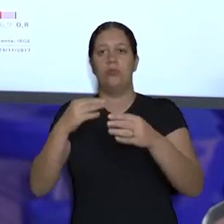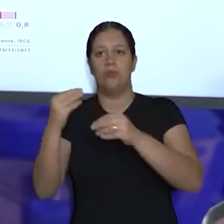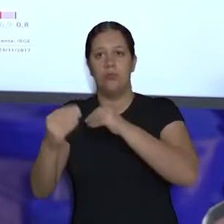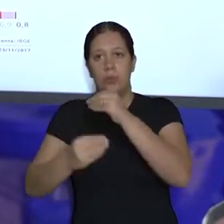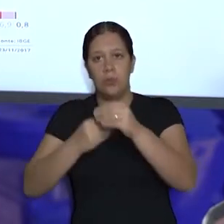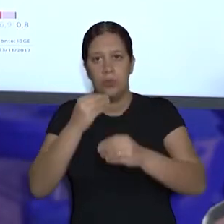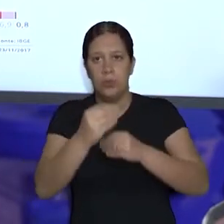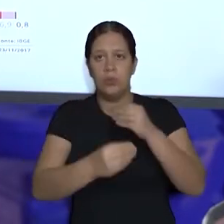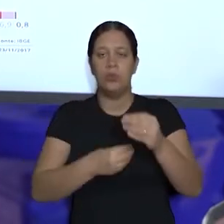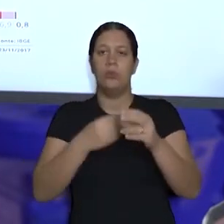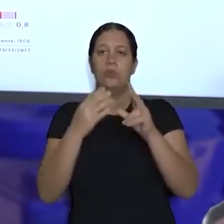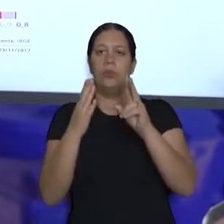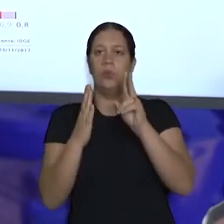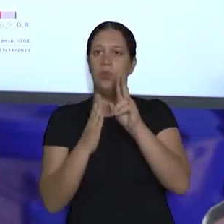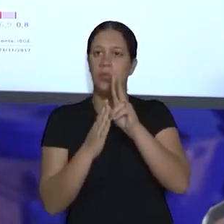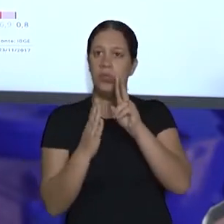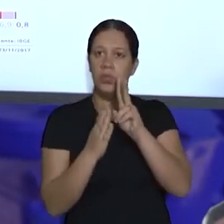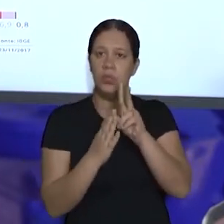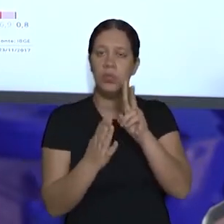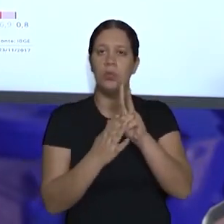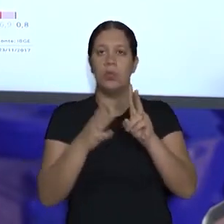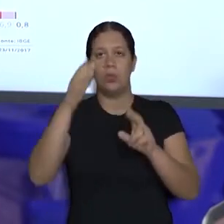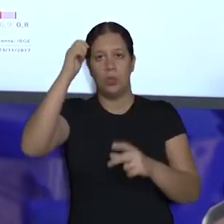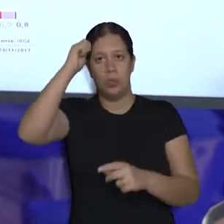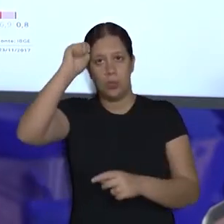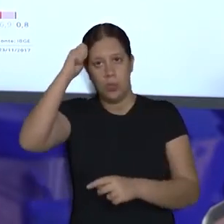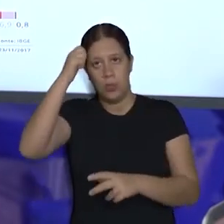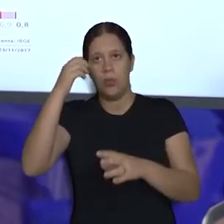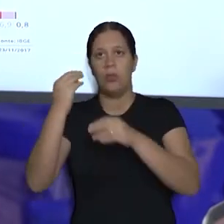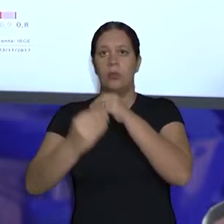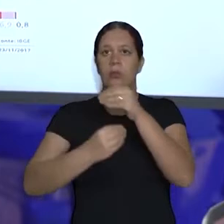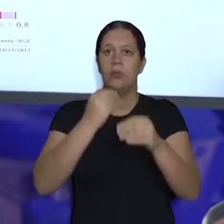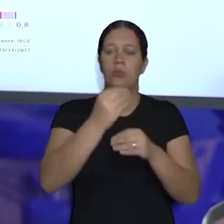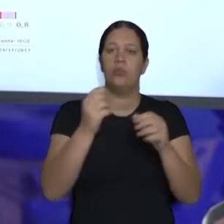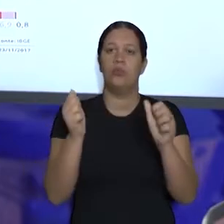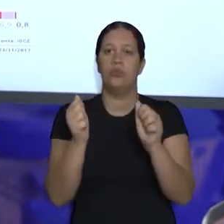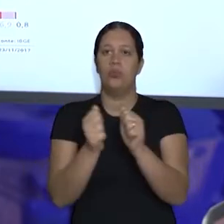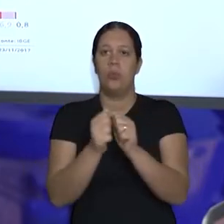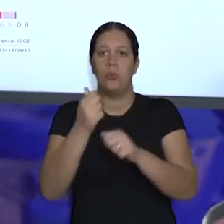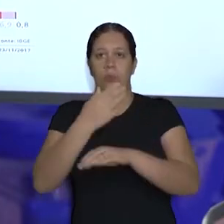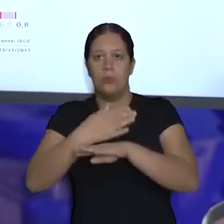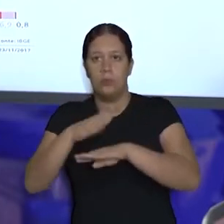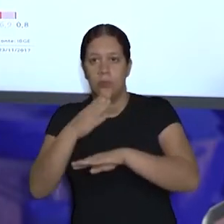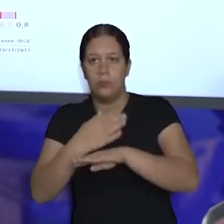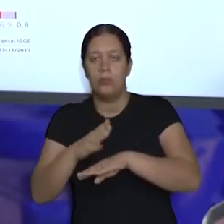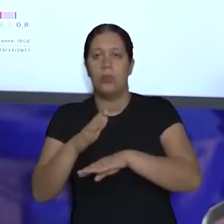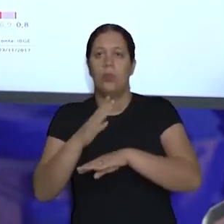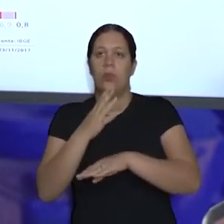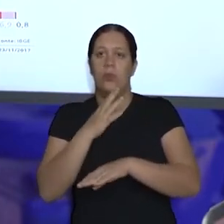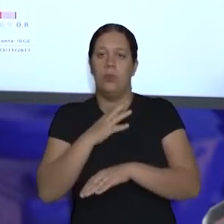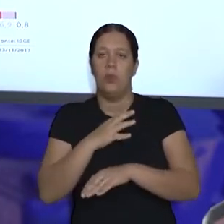caboclo, do indígena, né, do negro com o branco. Por